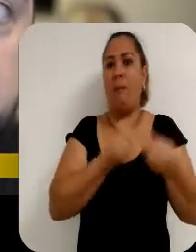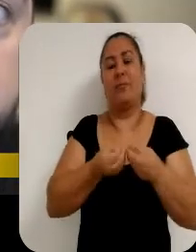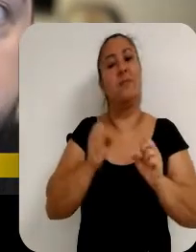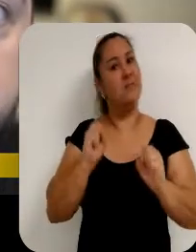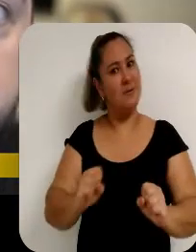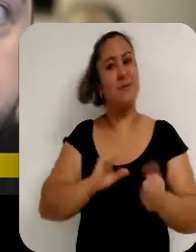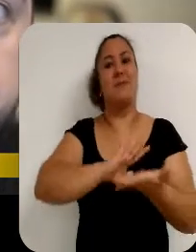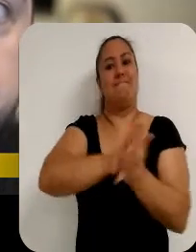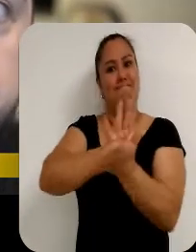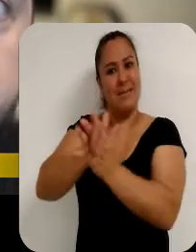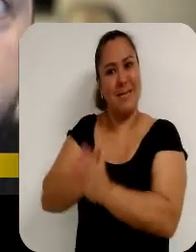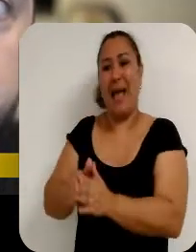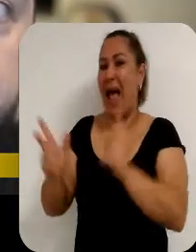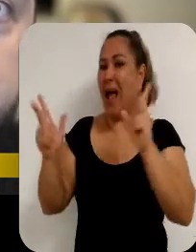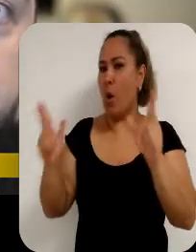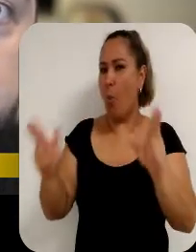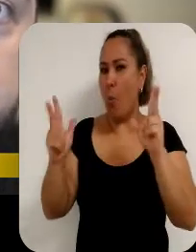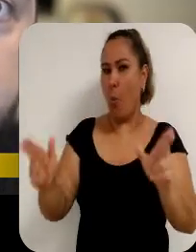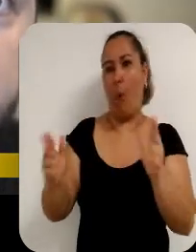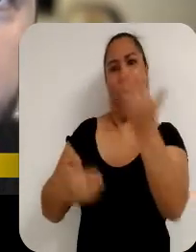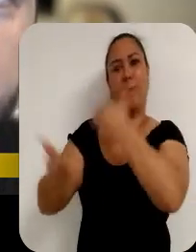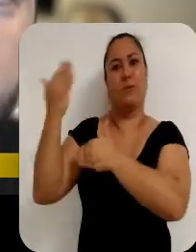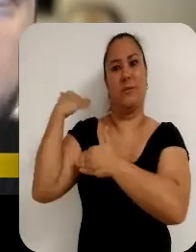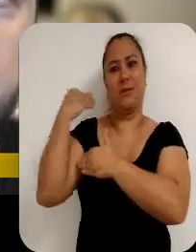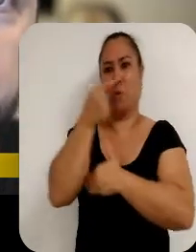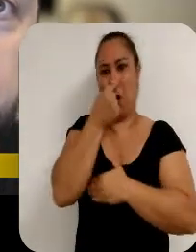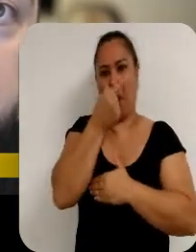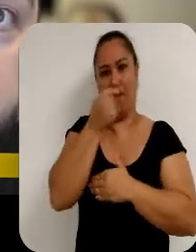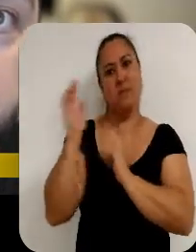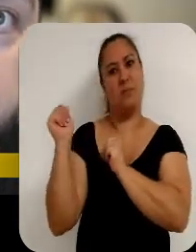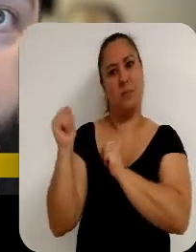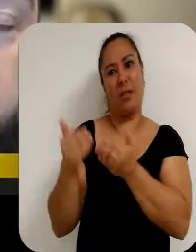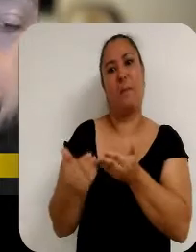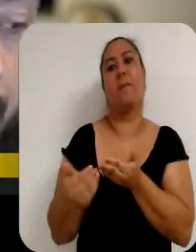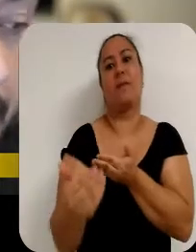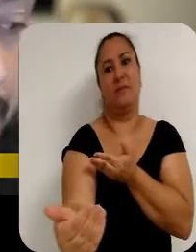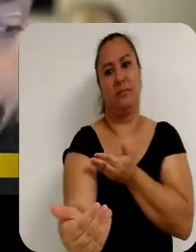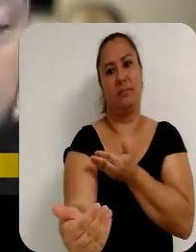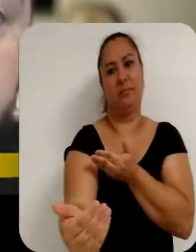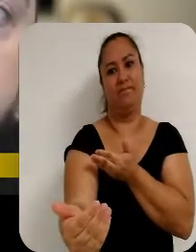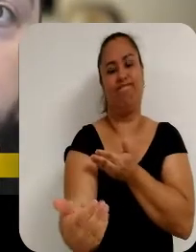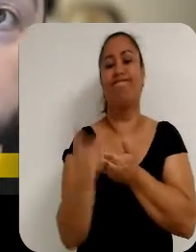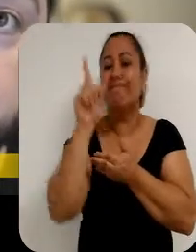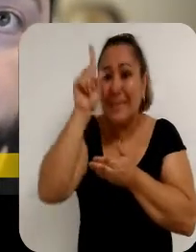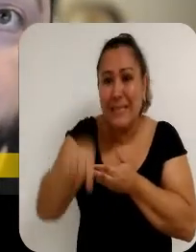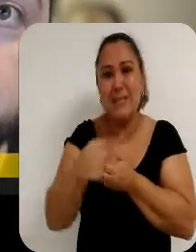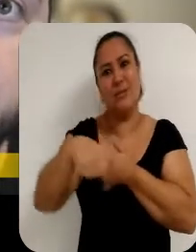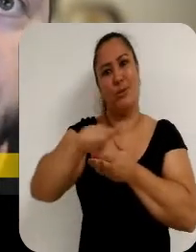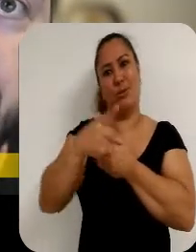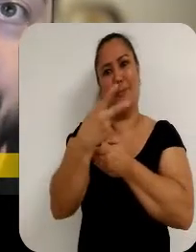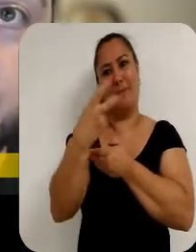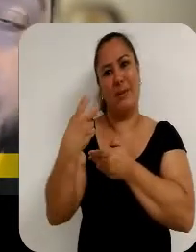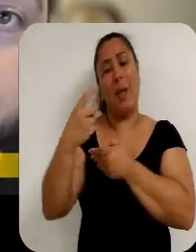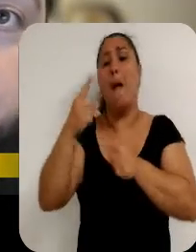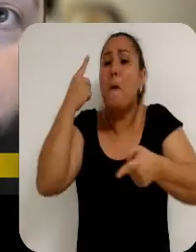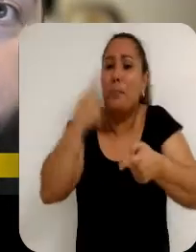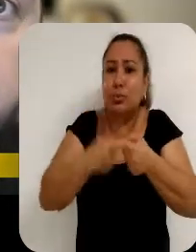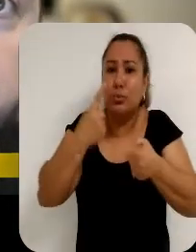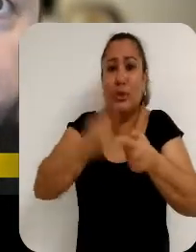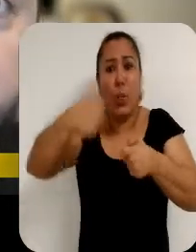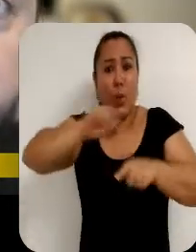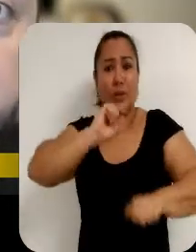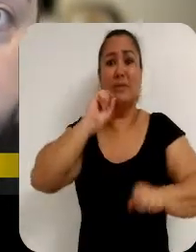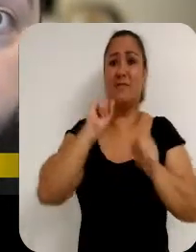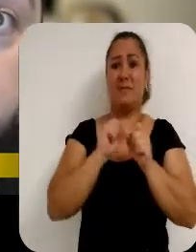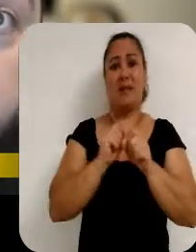de pessoas daqui para frente. É isso que está em jogo, e é por isso que a gente tem que agir daqui para frente,